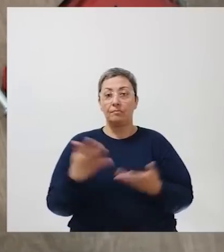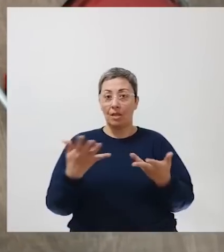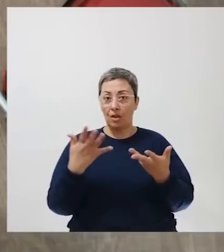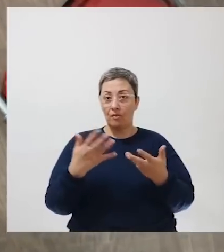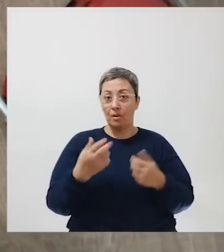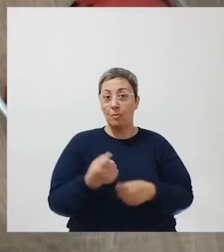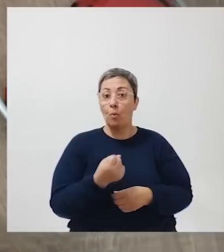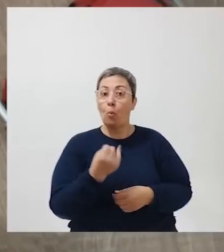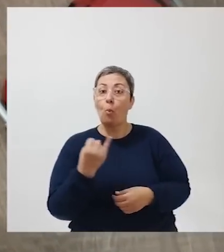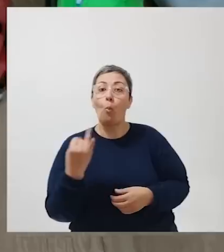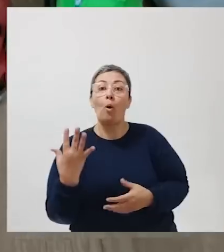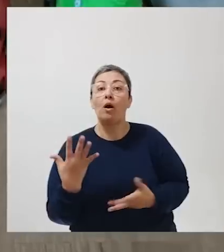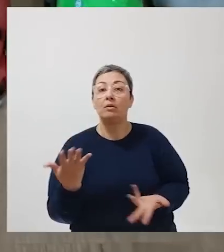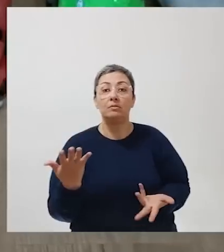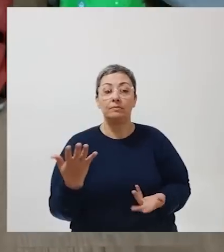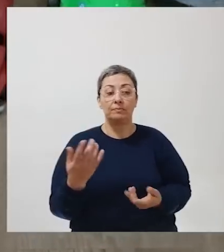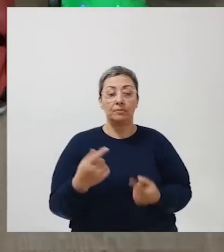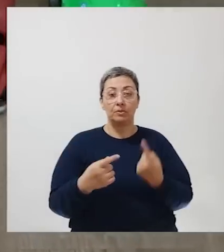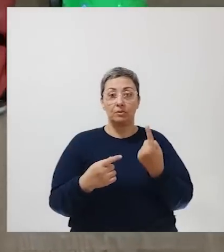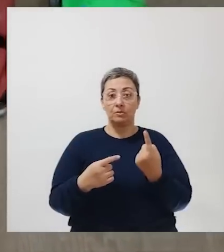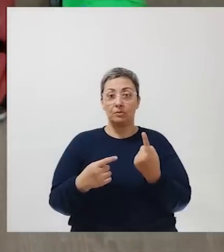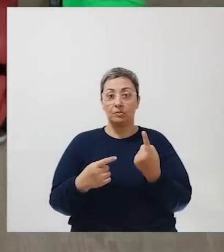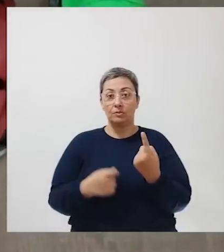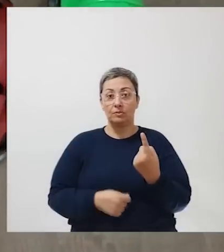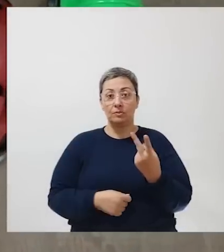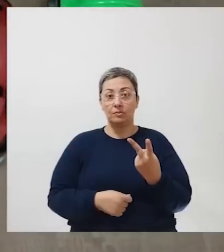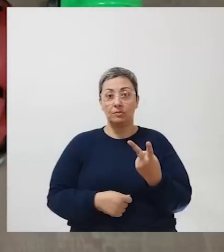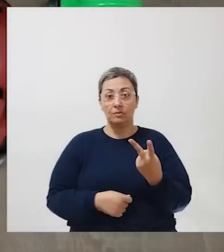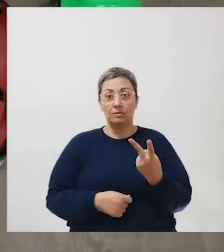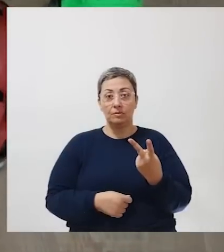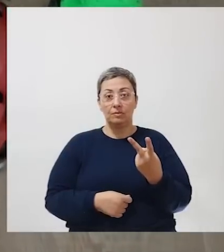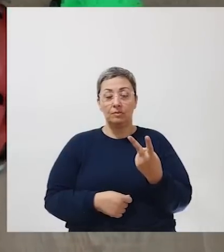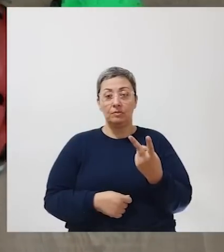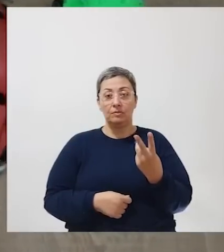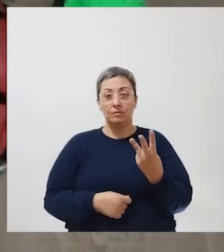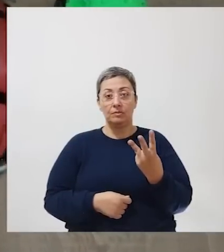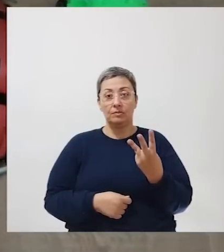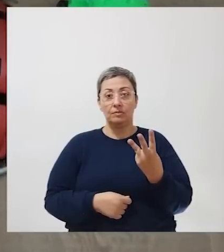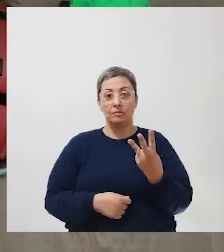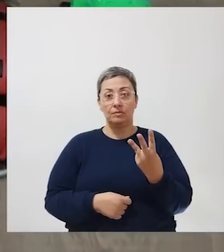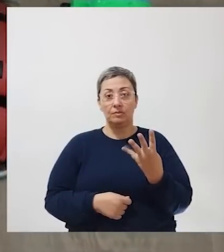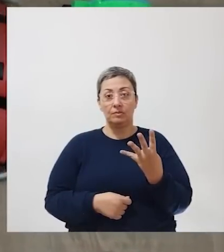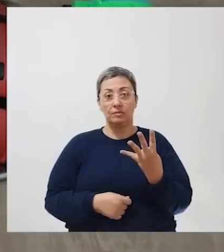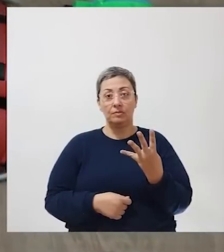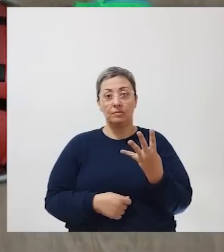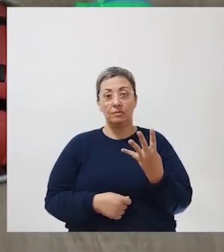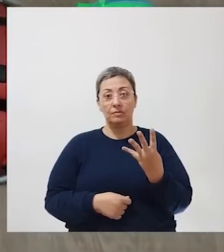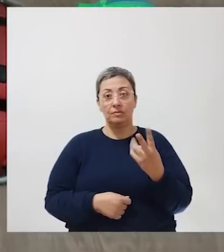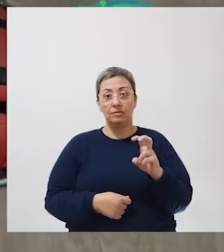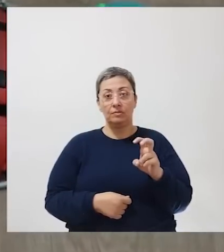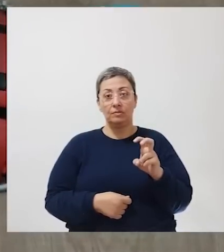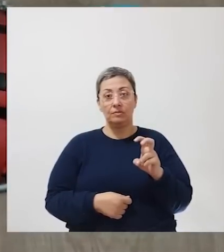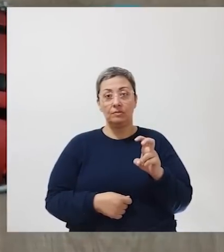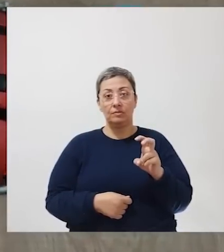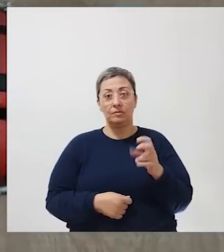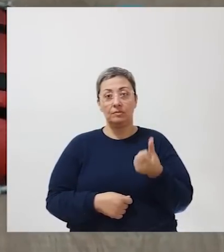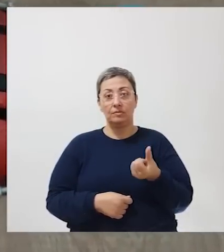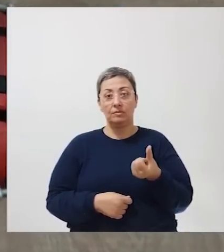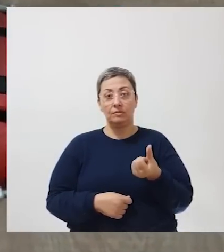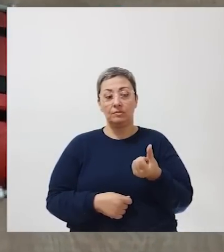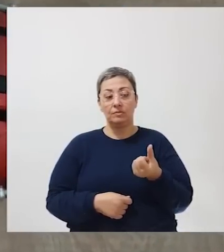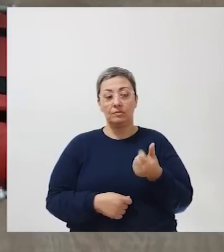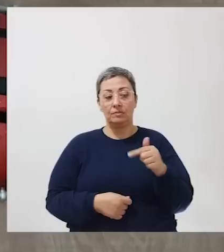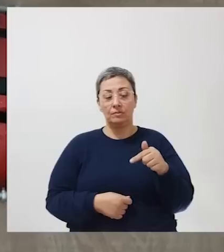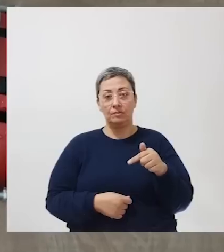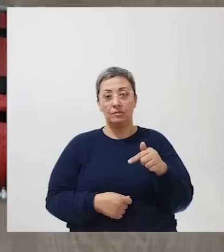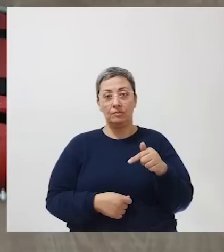Vamos contar quantos tem? 1, 2, 3, 4, 5,